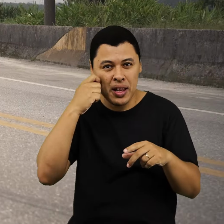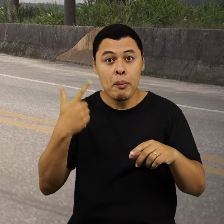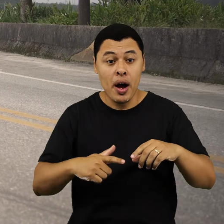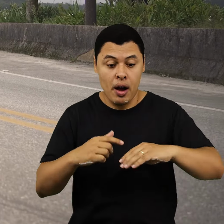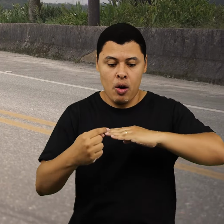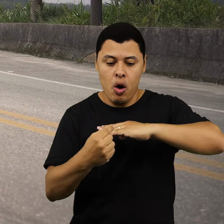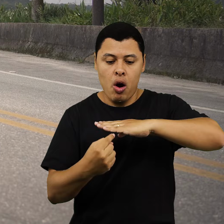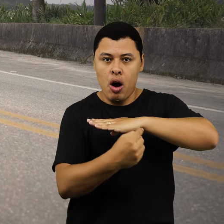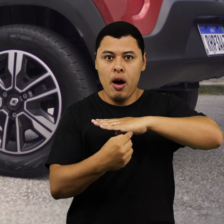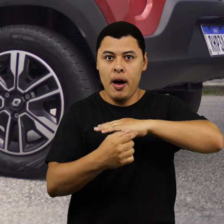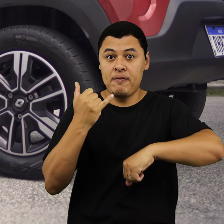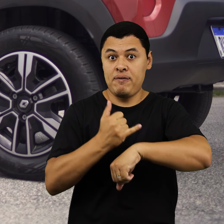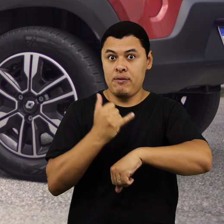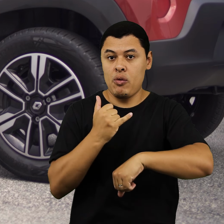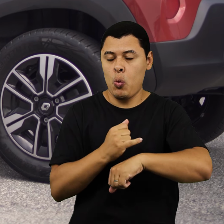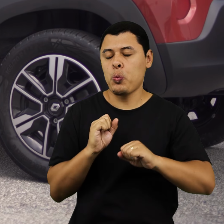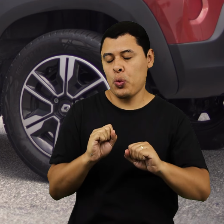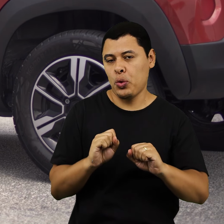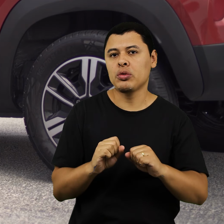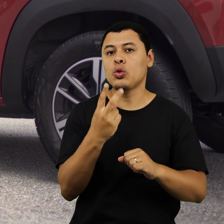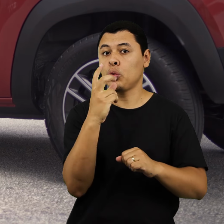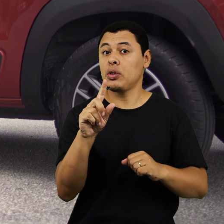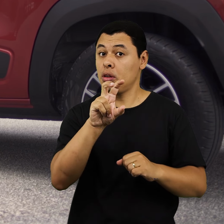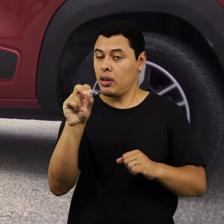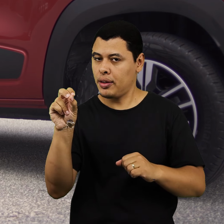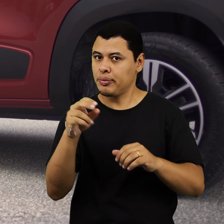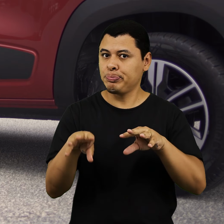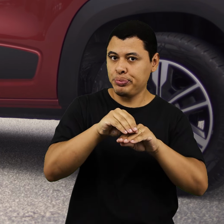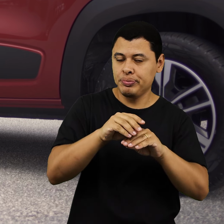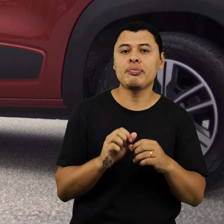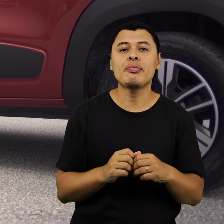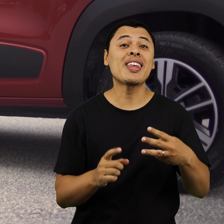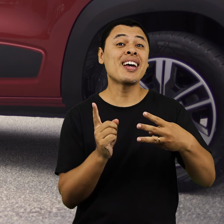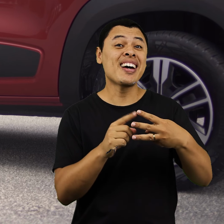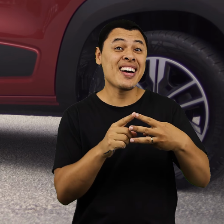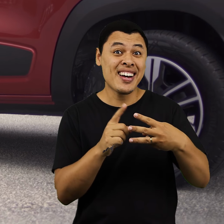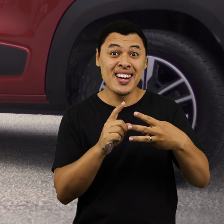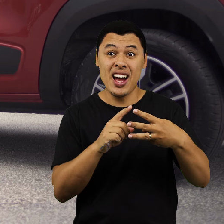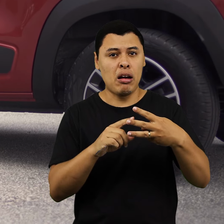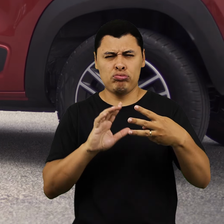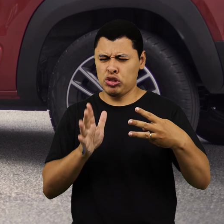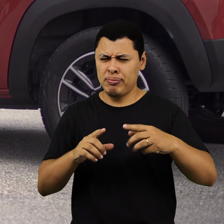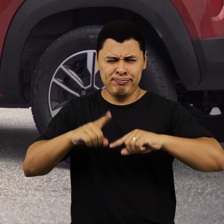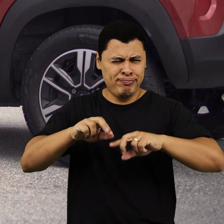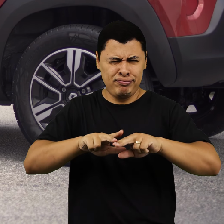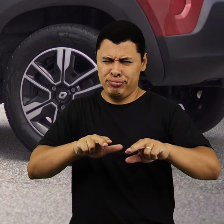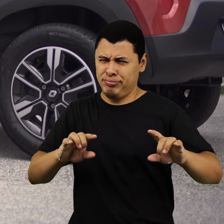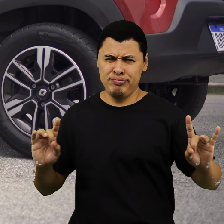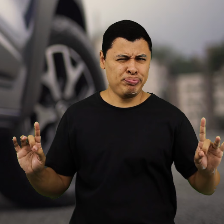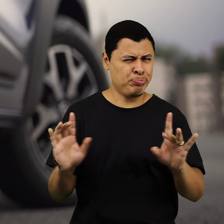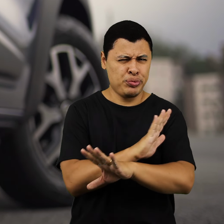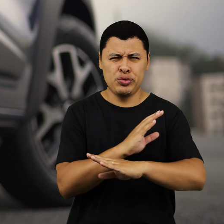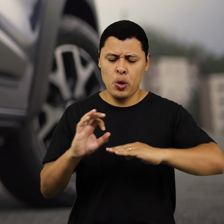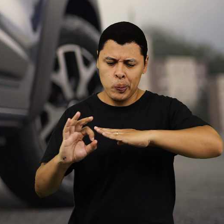por R$ 2.500. E por fim, a gente tem a Outsider, que vai incluir todos esses equipamentos, já vai ter a roda de liga leve de